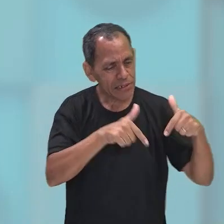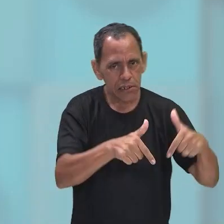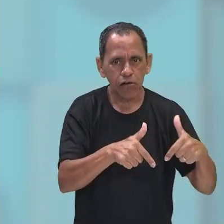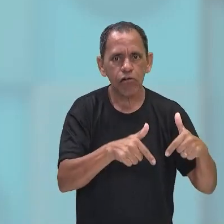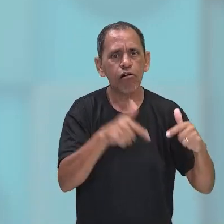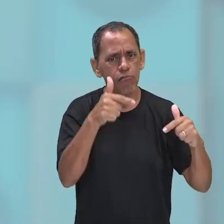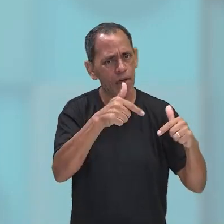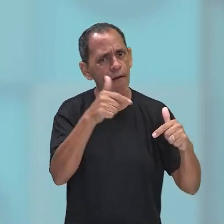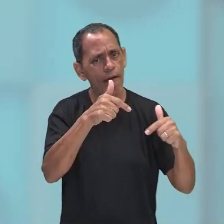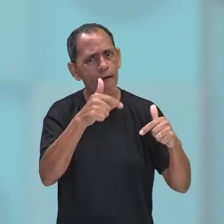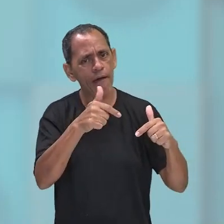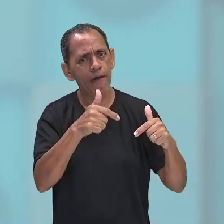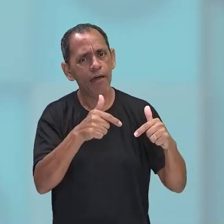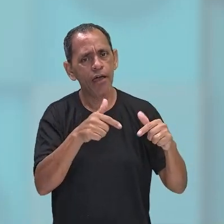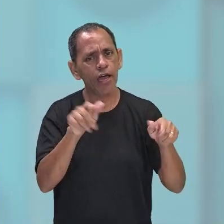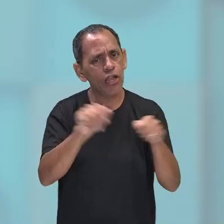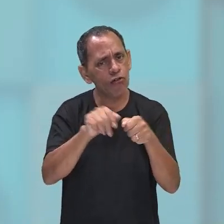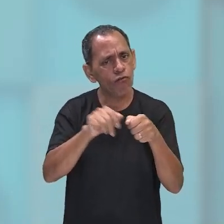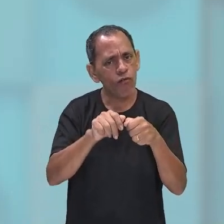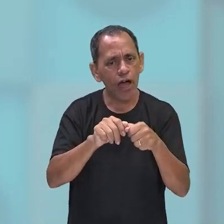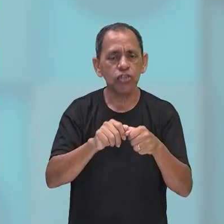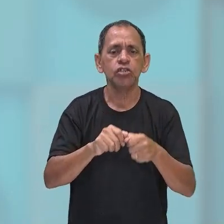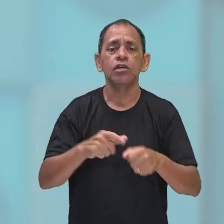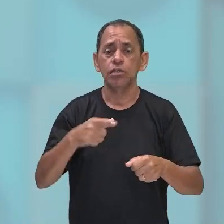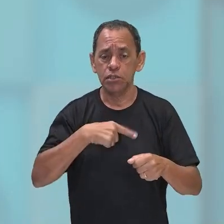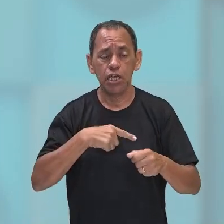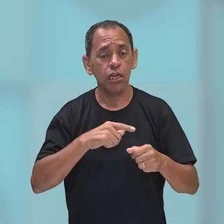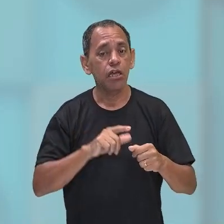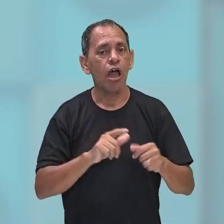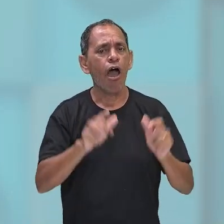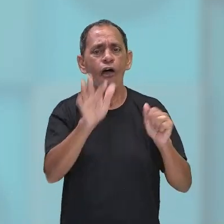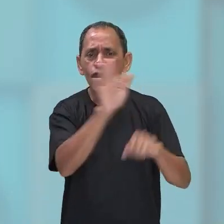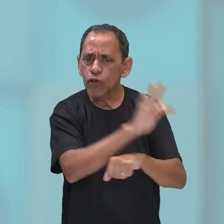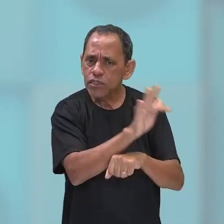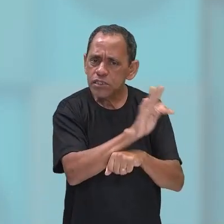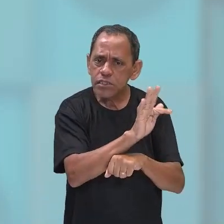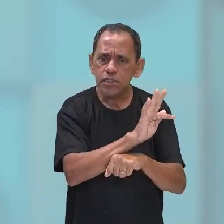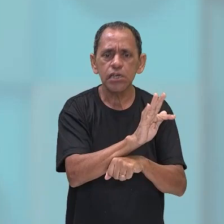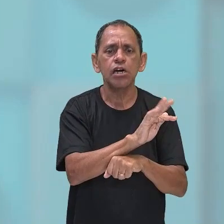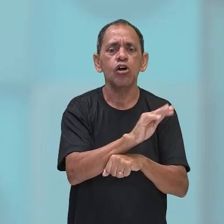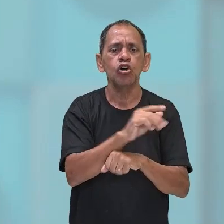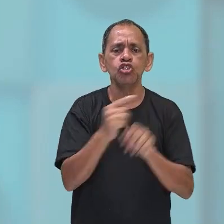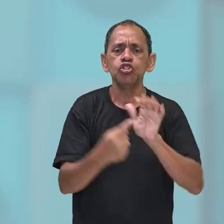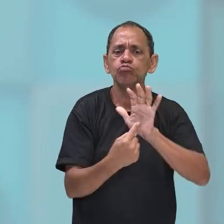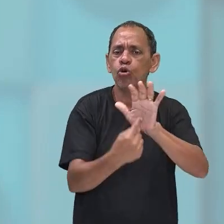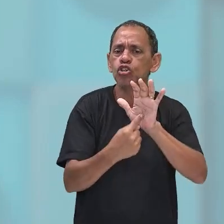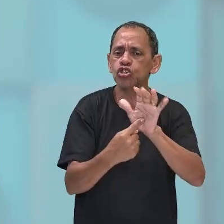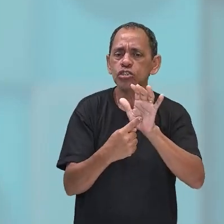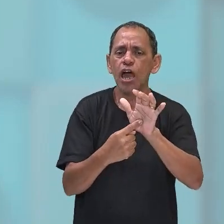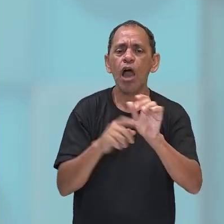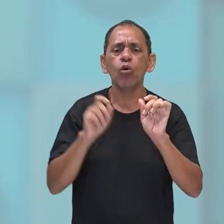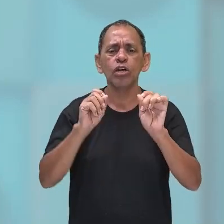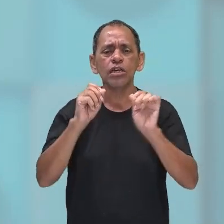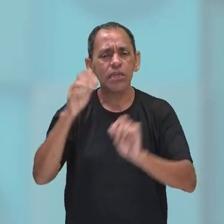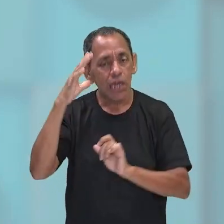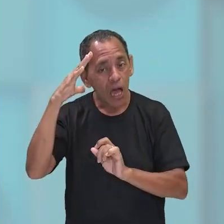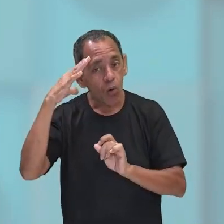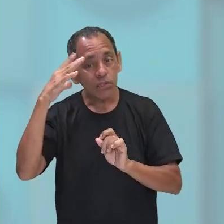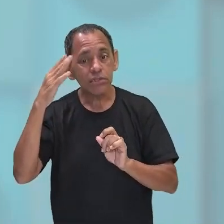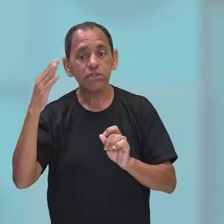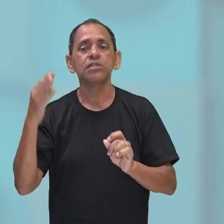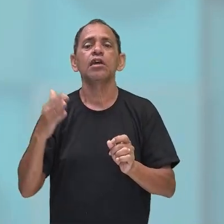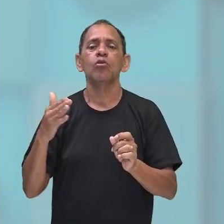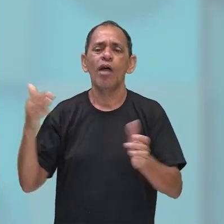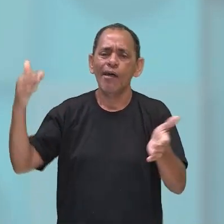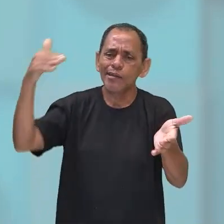aposto resumitivo também que tem essa função. O tudo também pode ser aí considerado com essa ideia de recapitular,